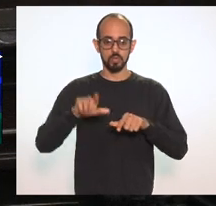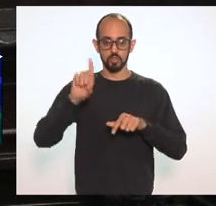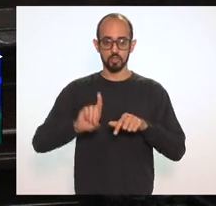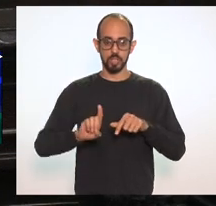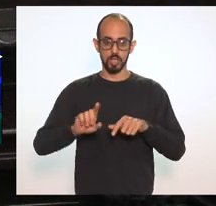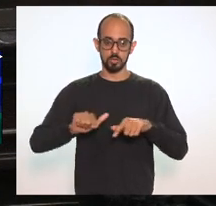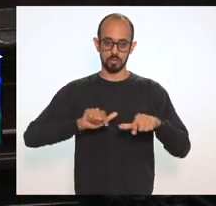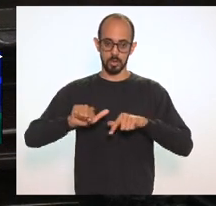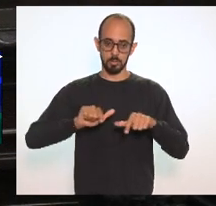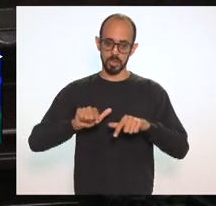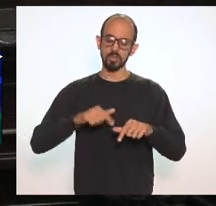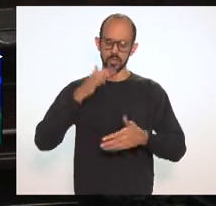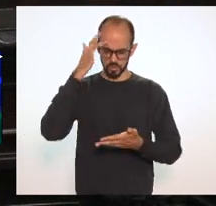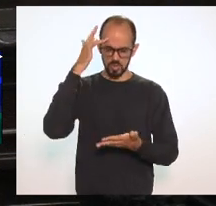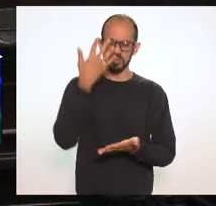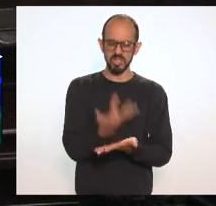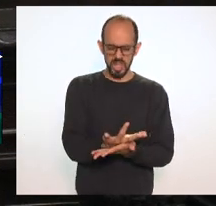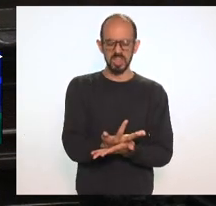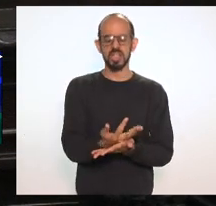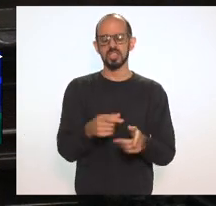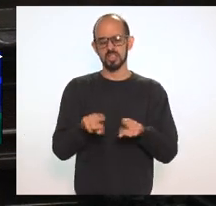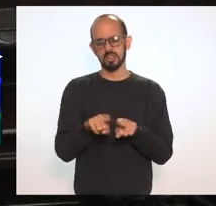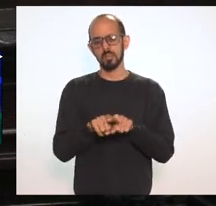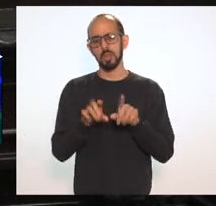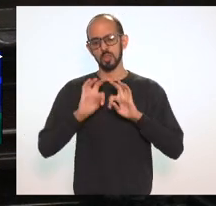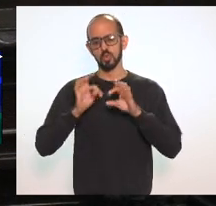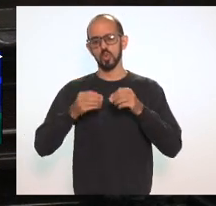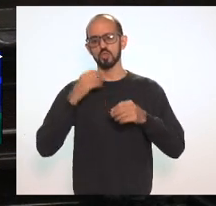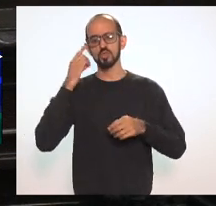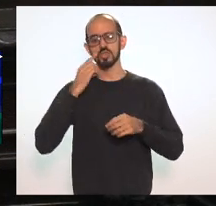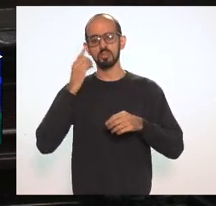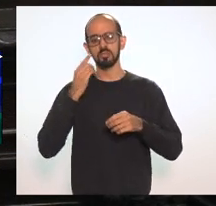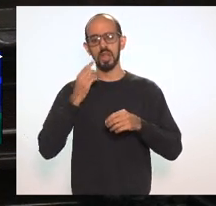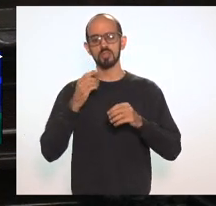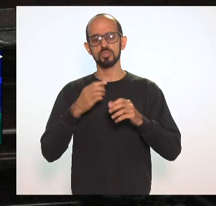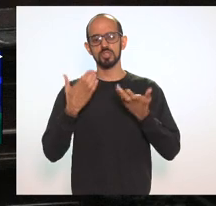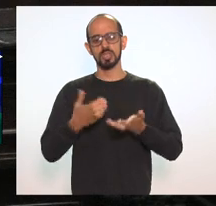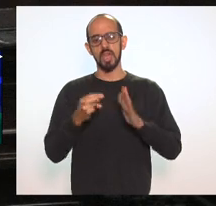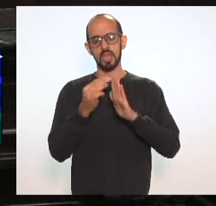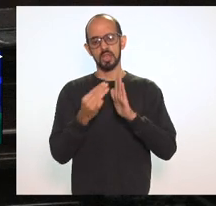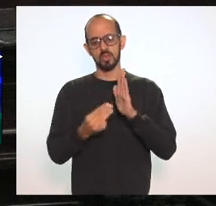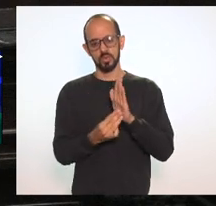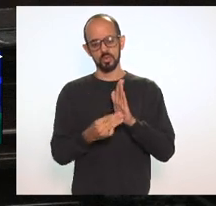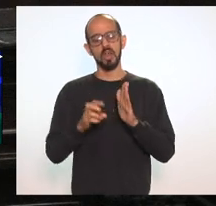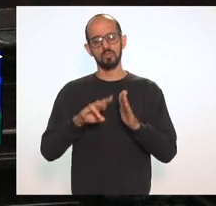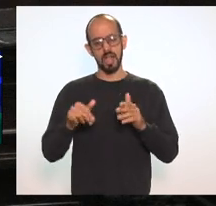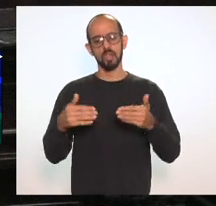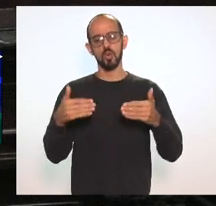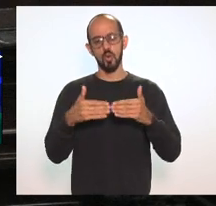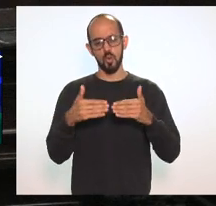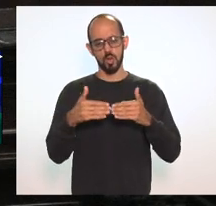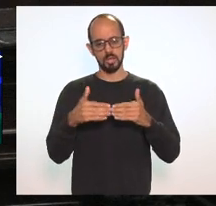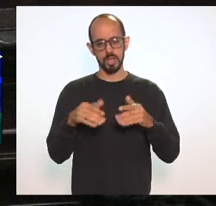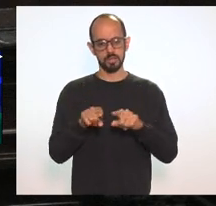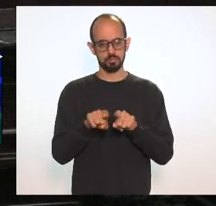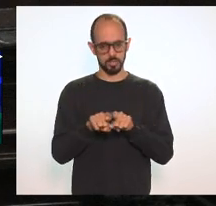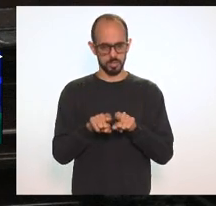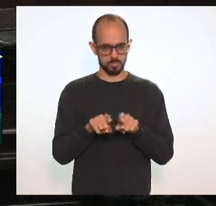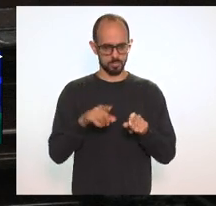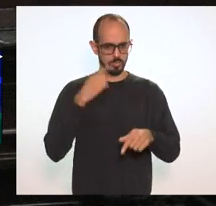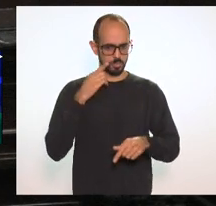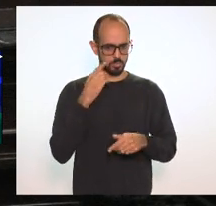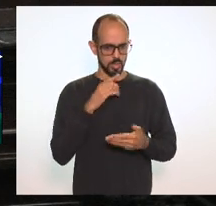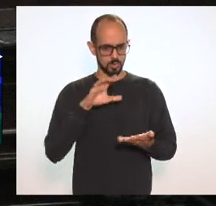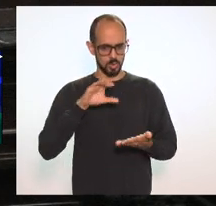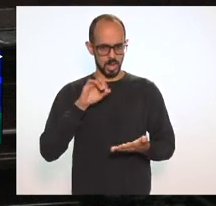querem por medidas restritivas vão concordar com essa proposta de emenda à constituição estadual deputado Carlos Macedo por